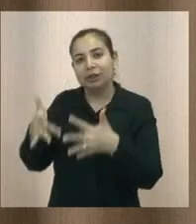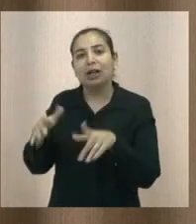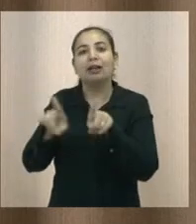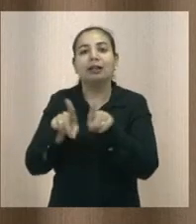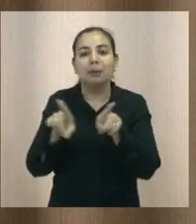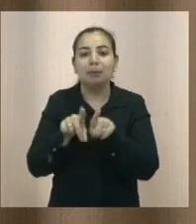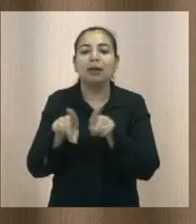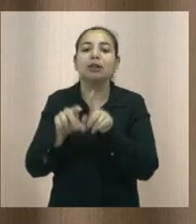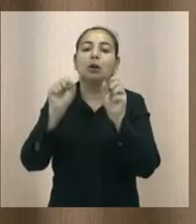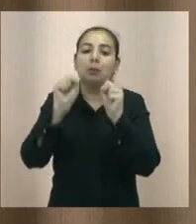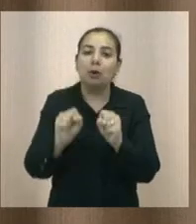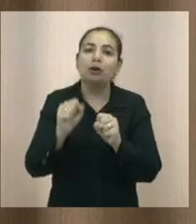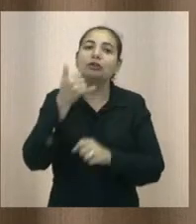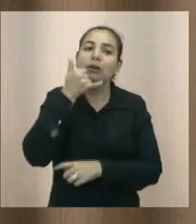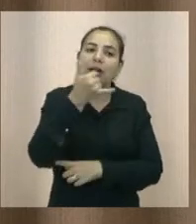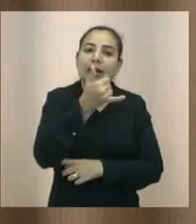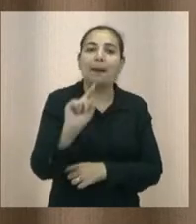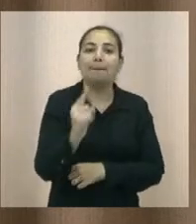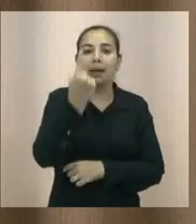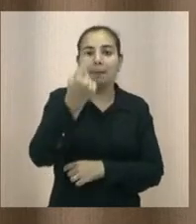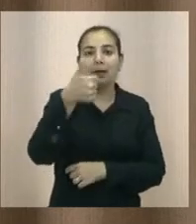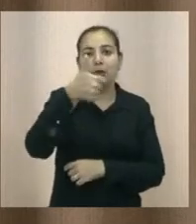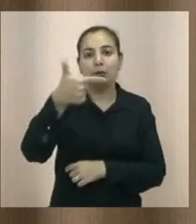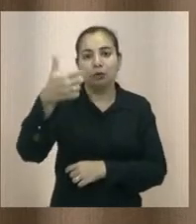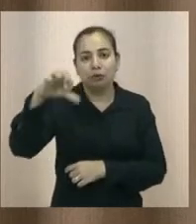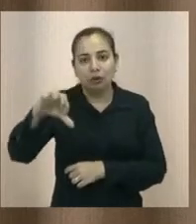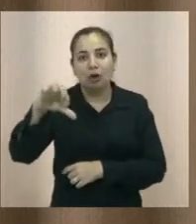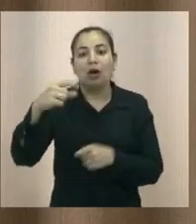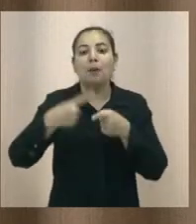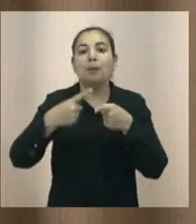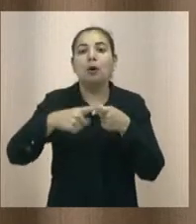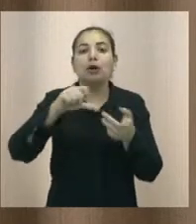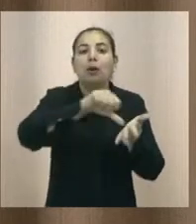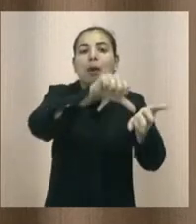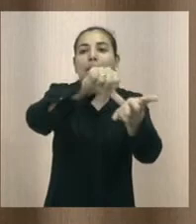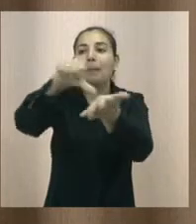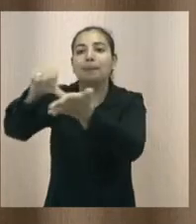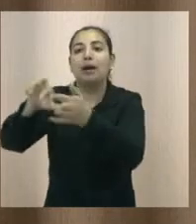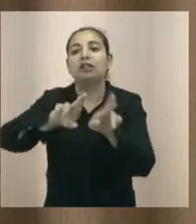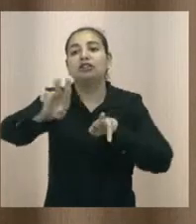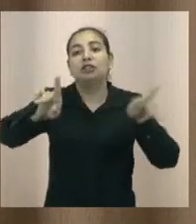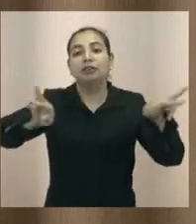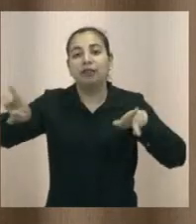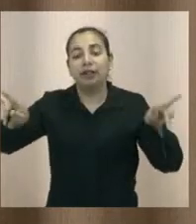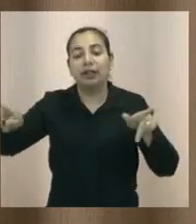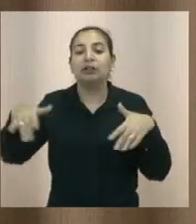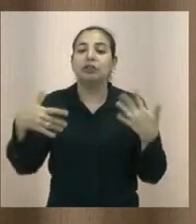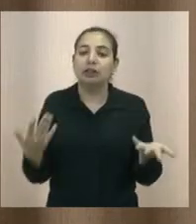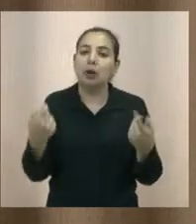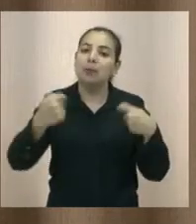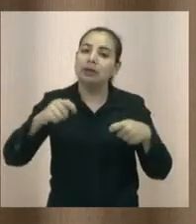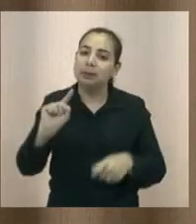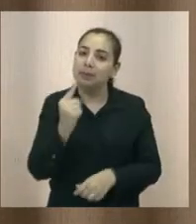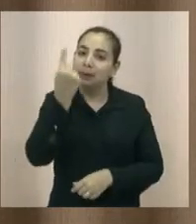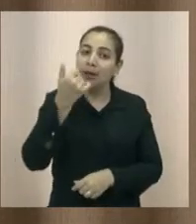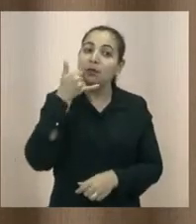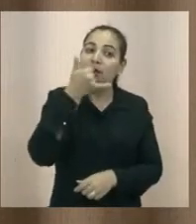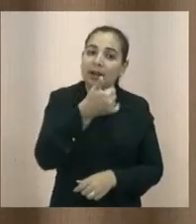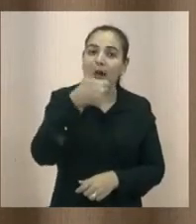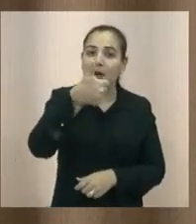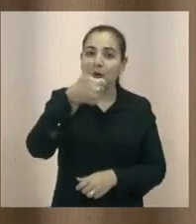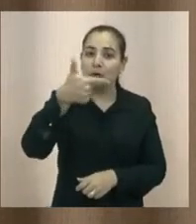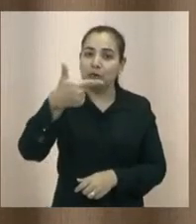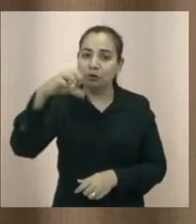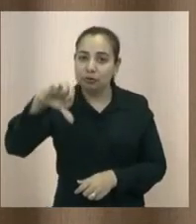procurar o 129, porque às vezes a gente tem núcleos, né, descentralizados, então é importante que a população ligue para poder saber qual é o local mais